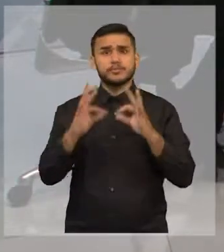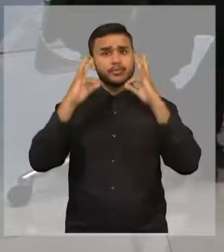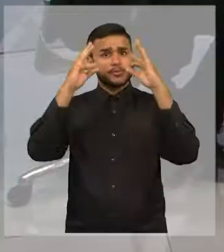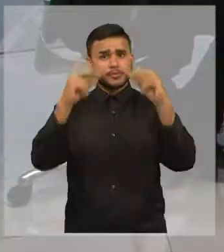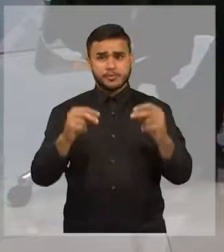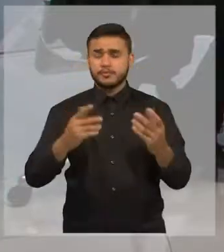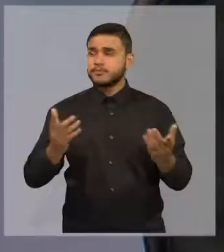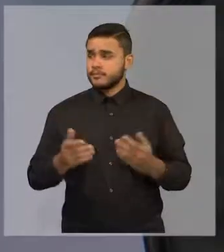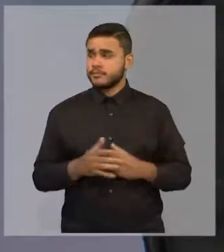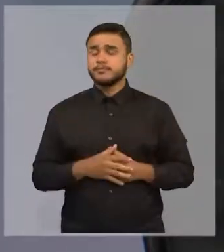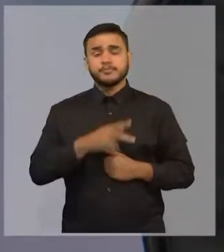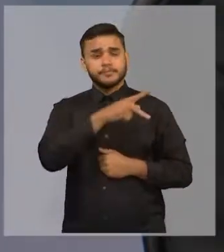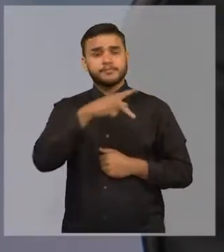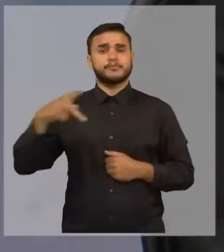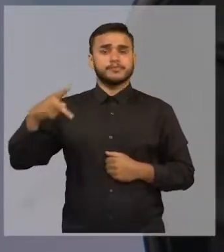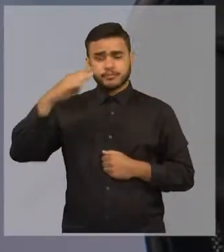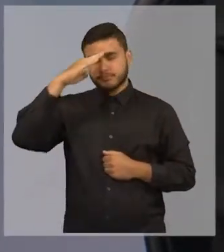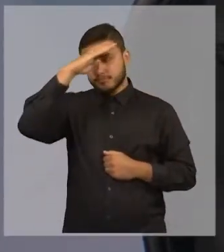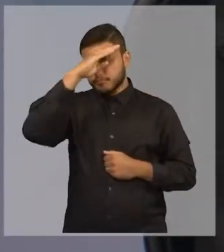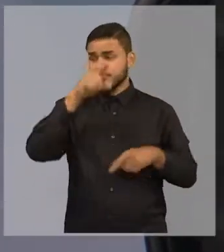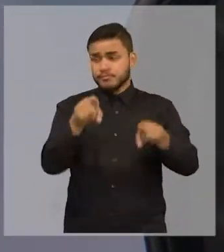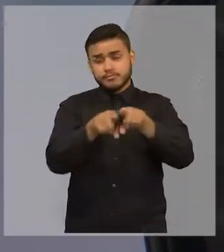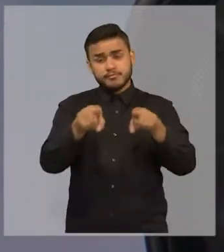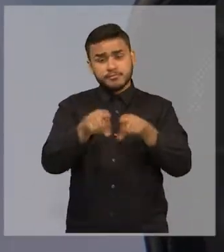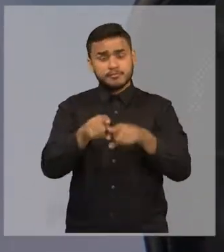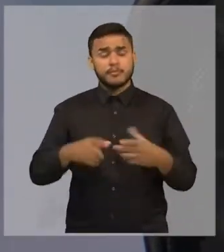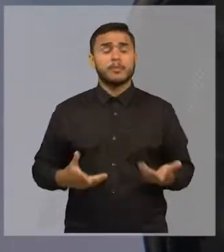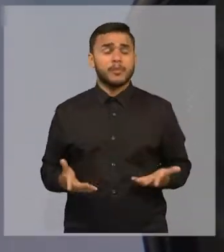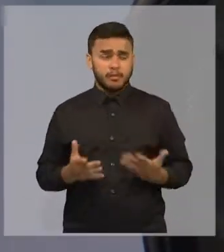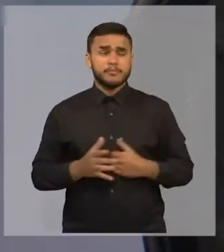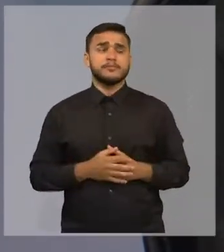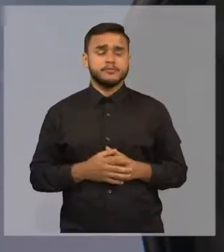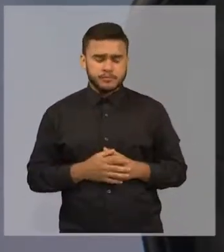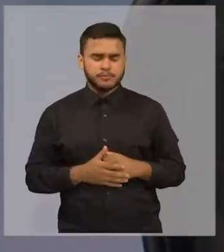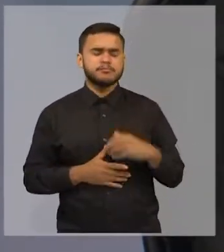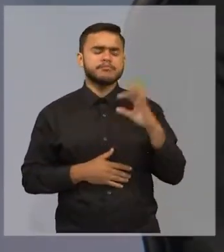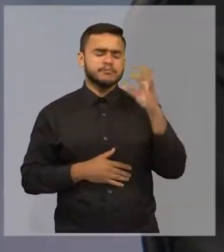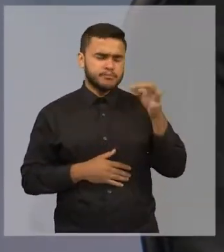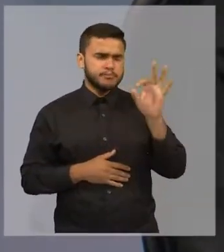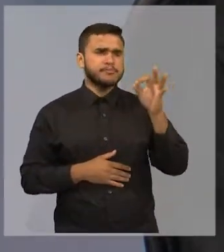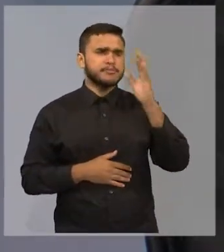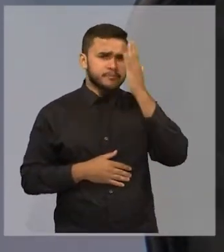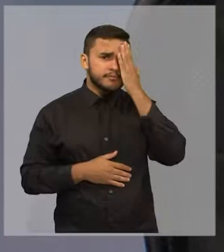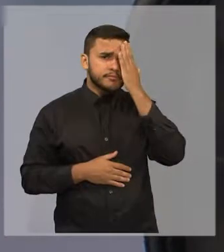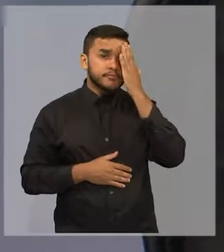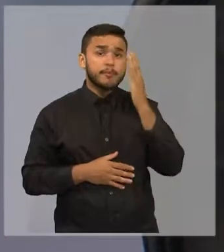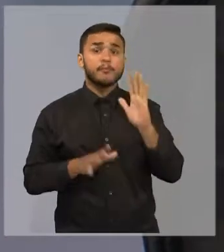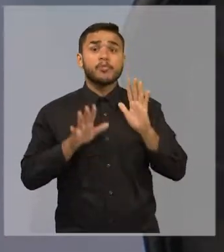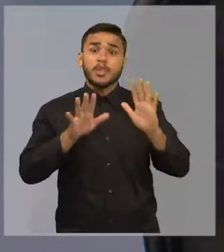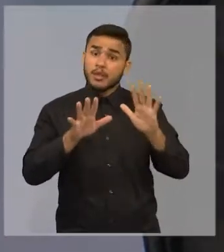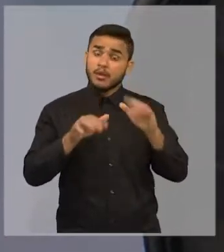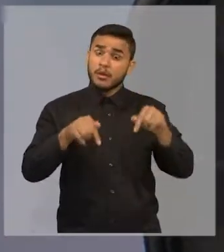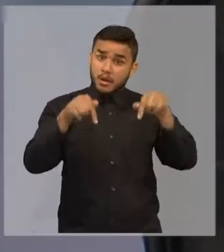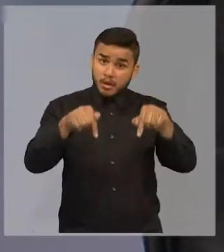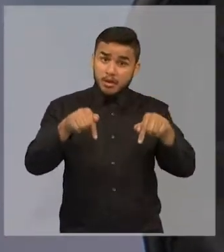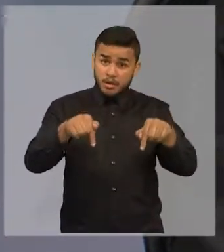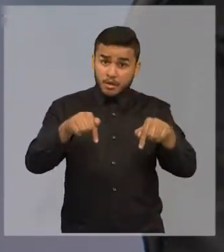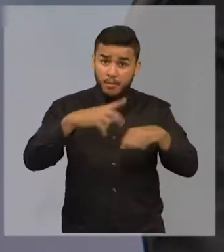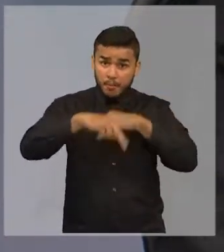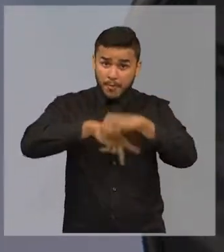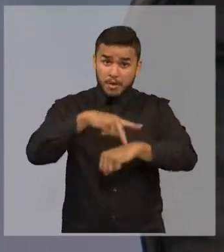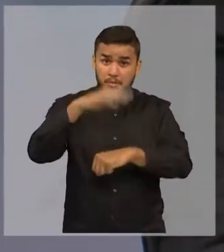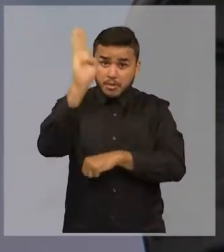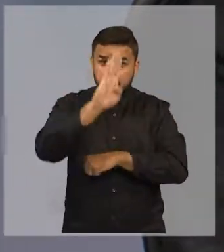imaturidade, exatamente. O presidente, tá claro, o Brasil está constatando que realmente o